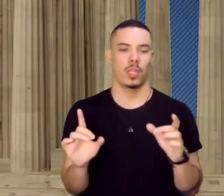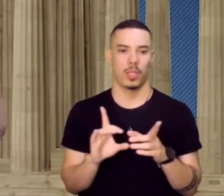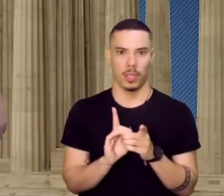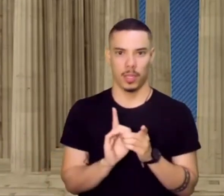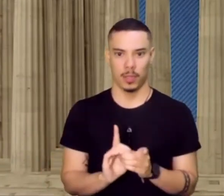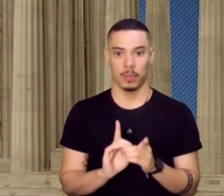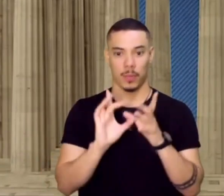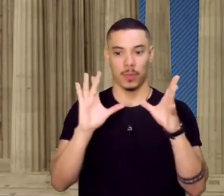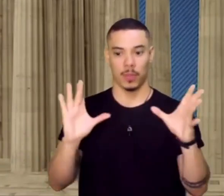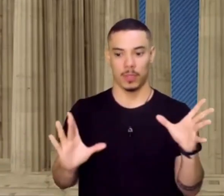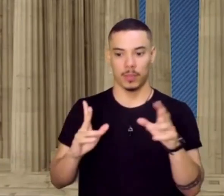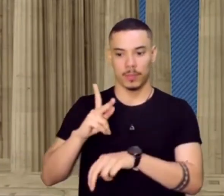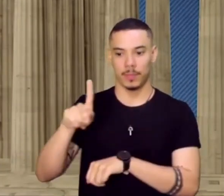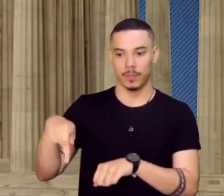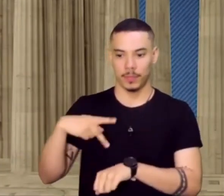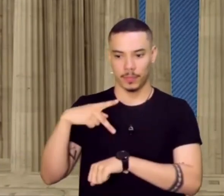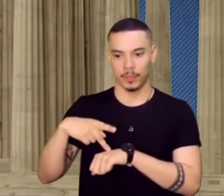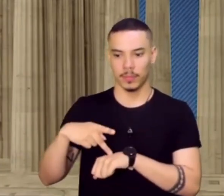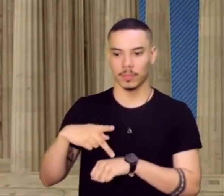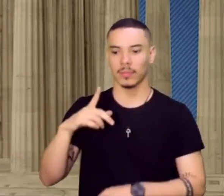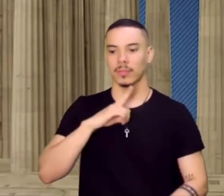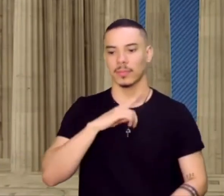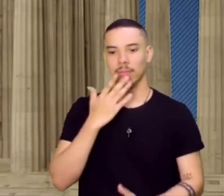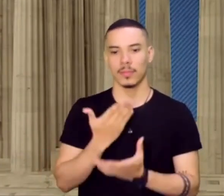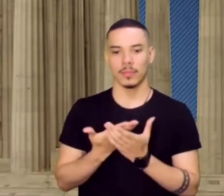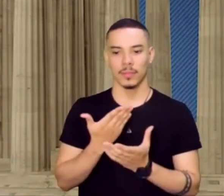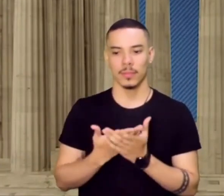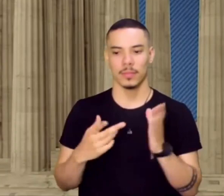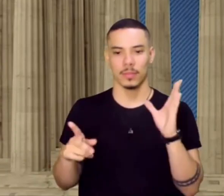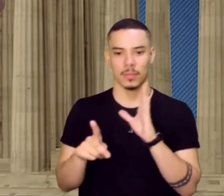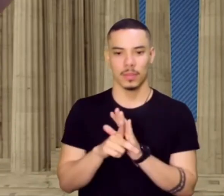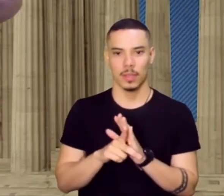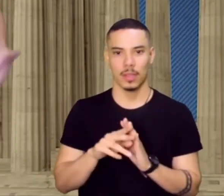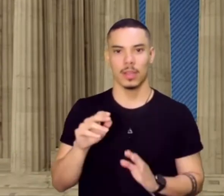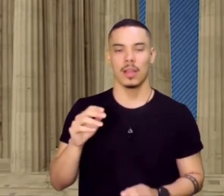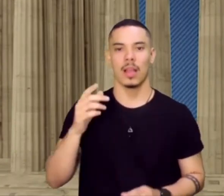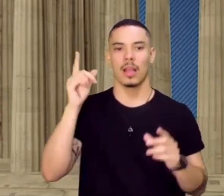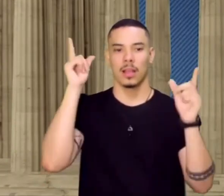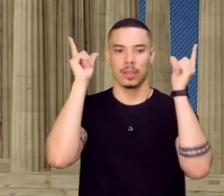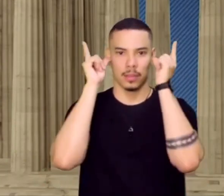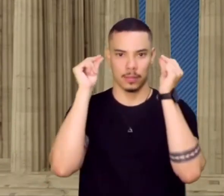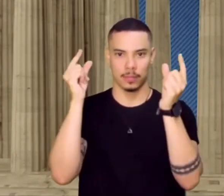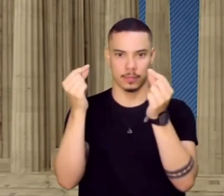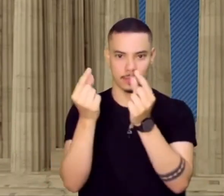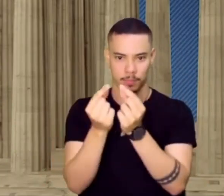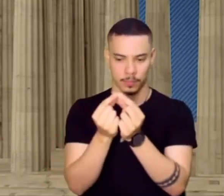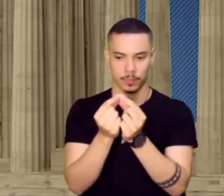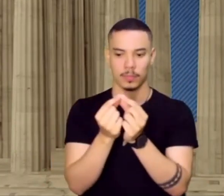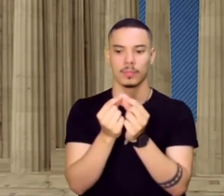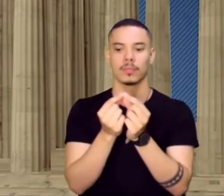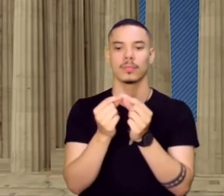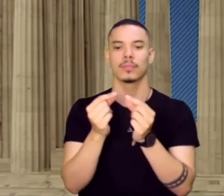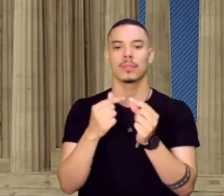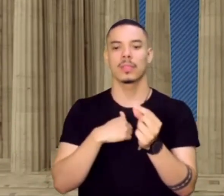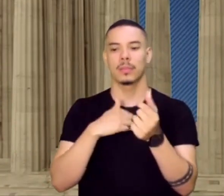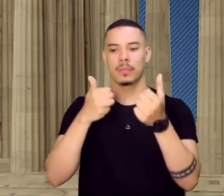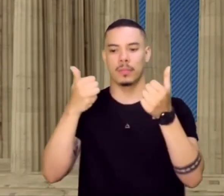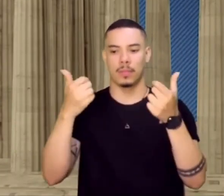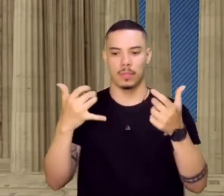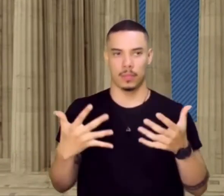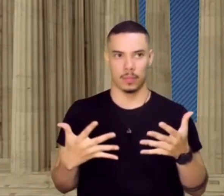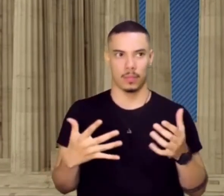país. Nós tivemos uma aula sobre a democracia lá de Atenas, né, da Grécia Antiga, que ela é uma